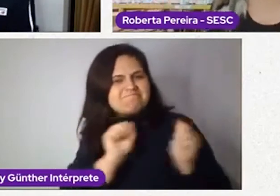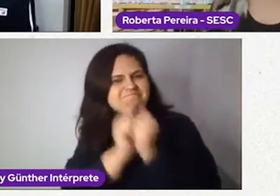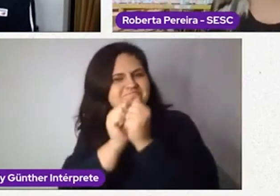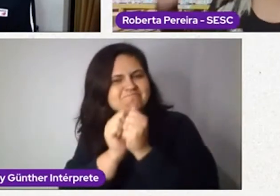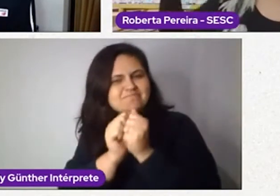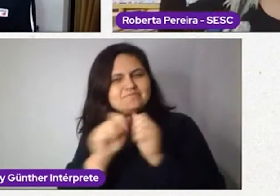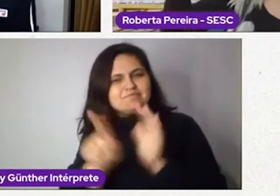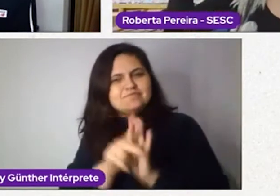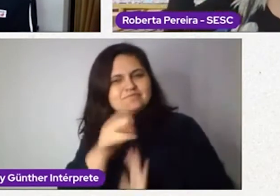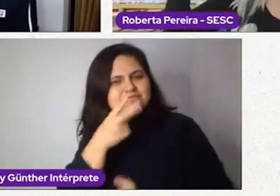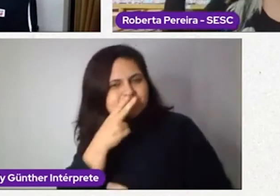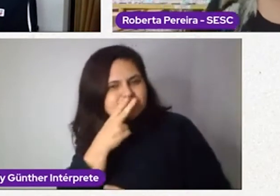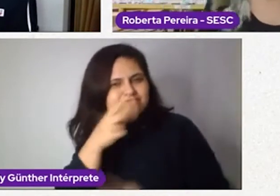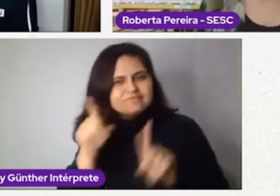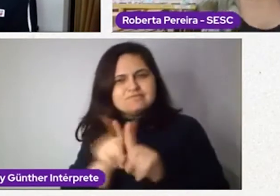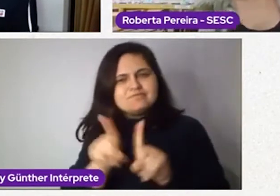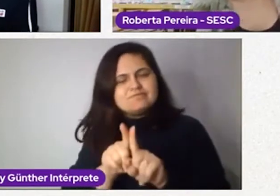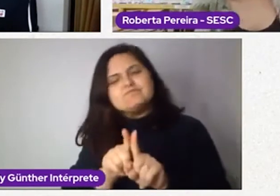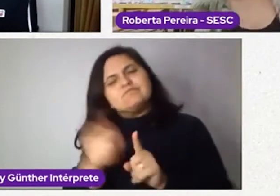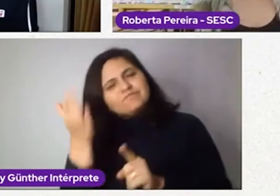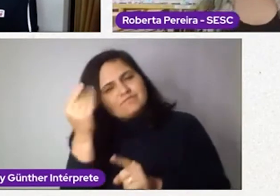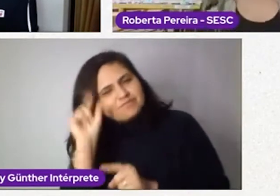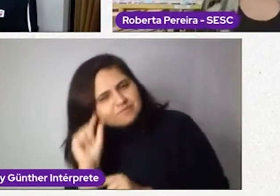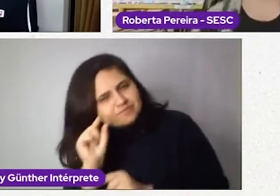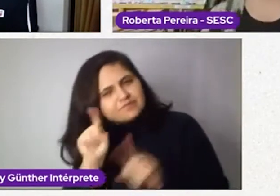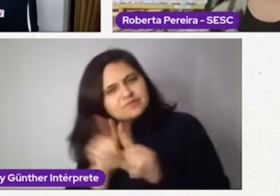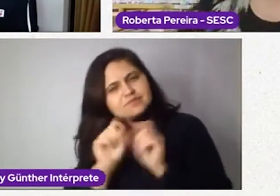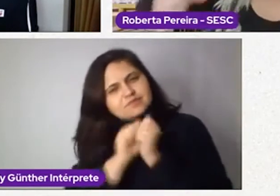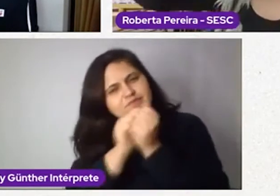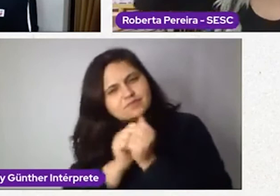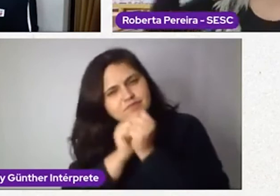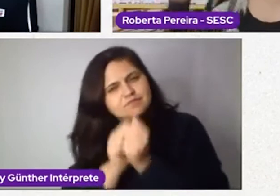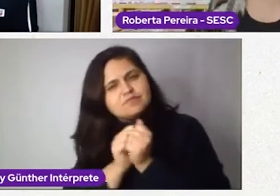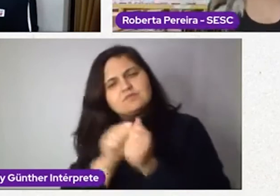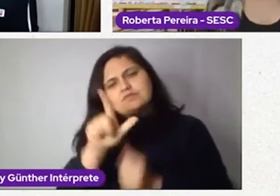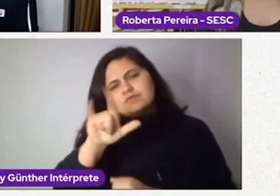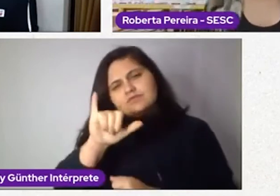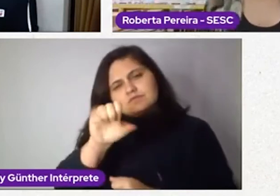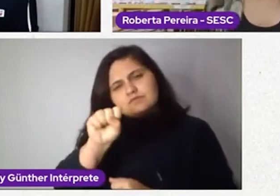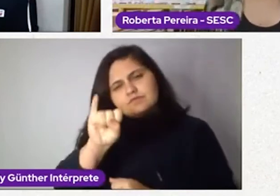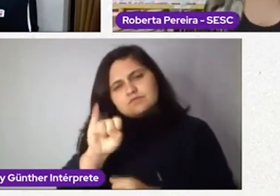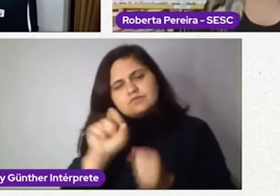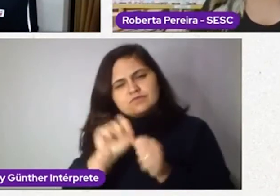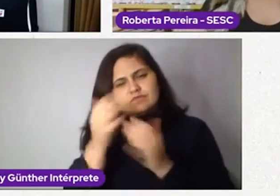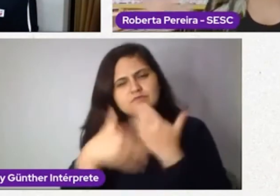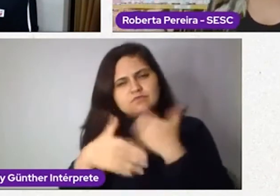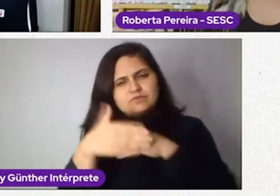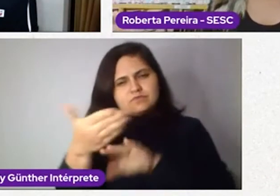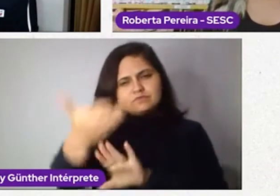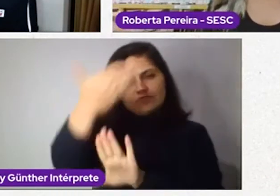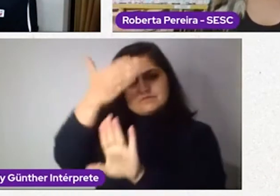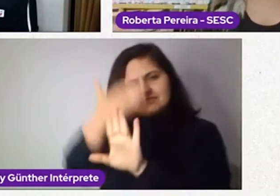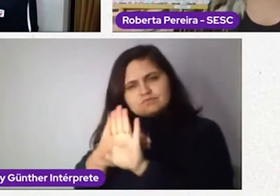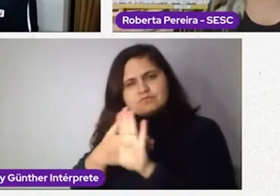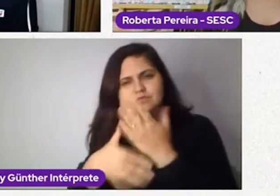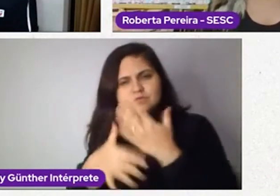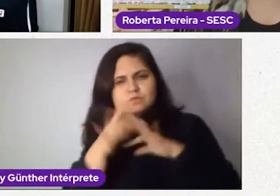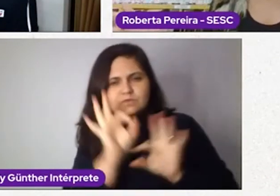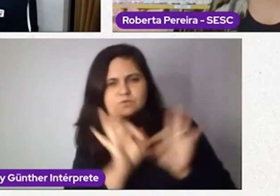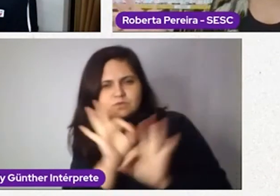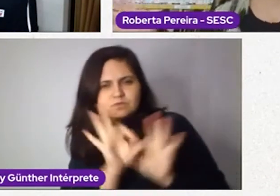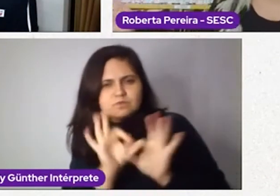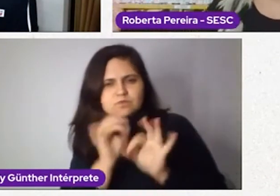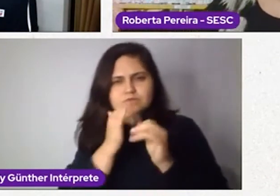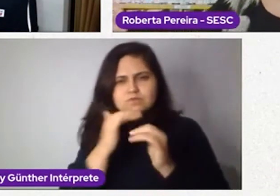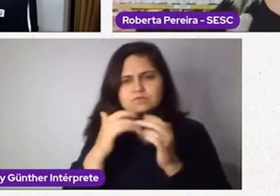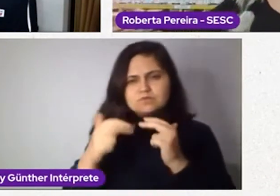aqui em Santa Cruz. Vem cá um pouquinho. Ela está aqui. A Alice, que faz todos os bastidores, que faz toda a operacionalização das